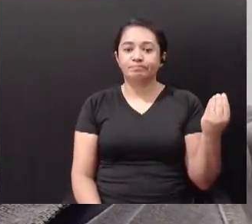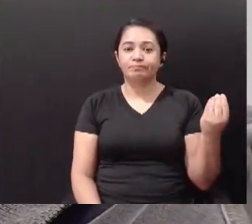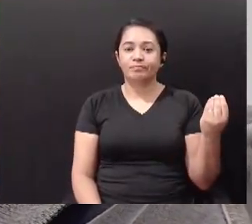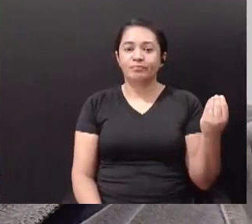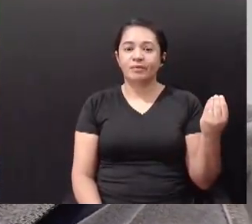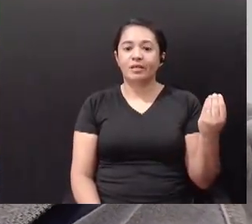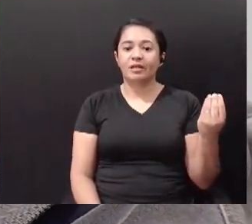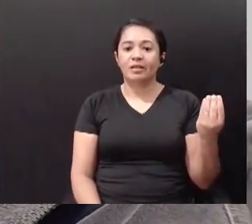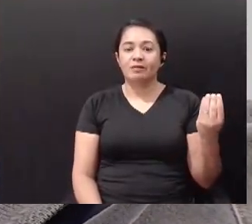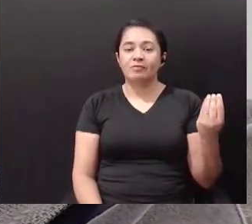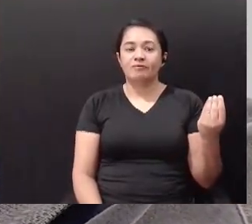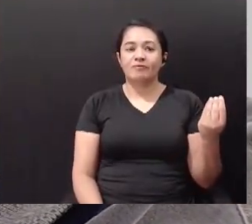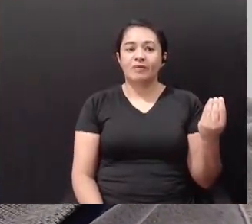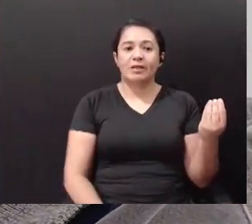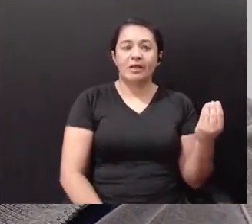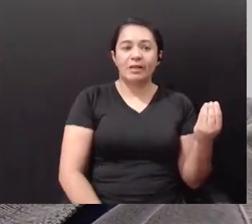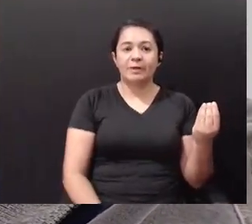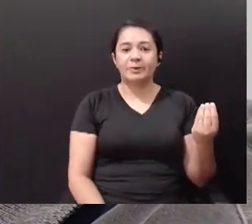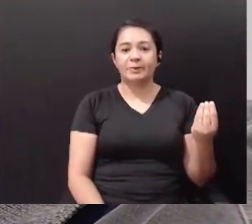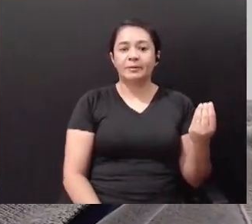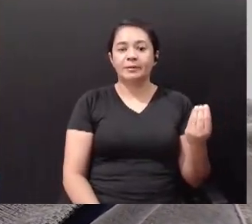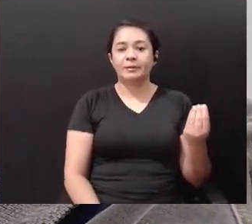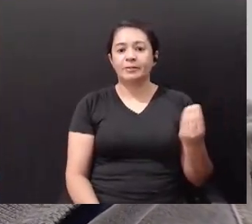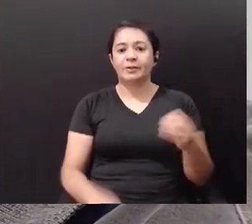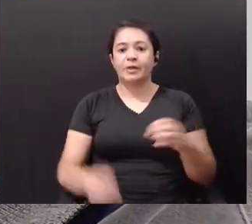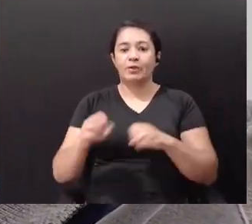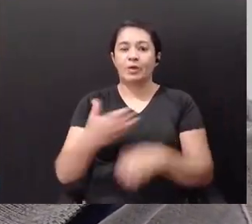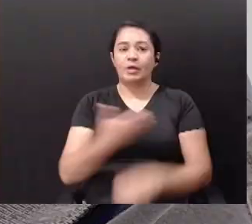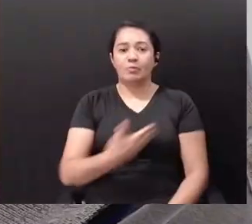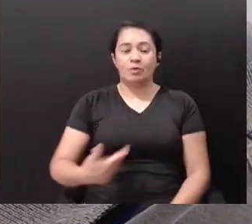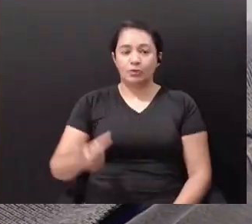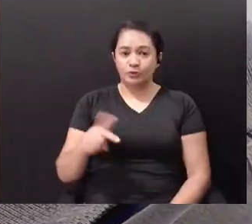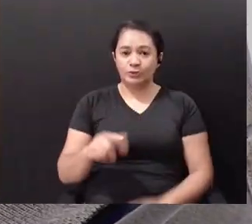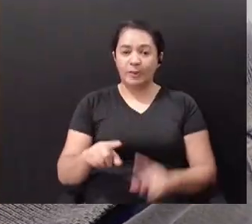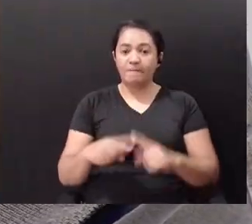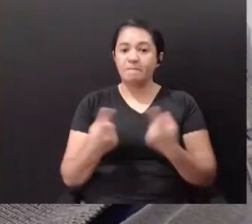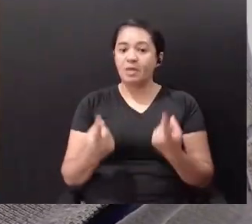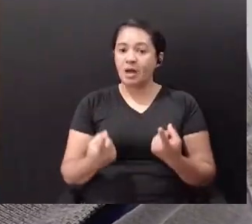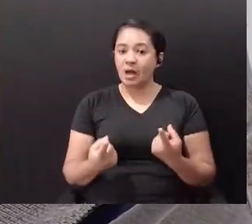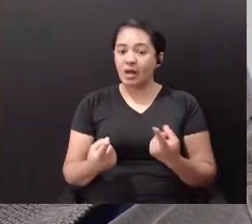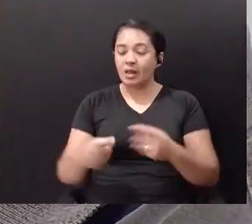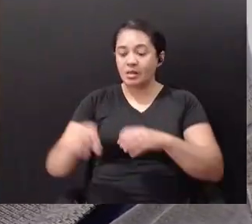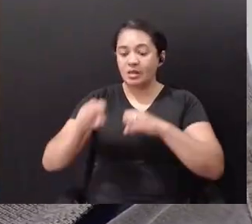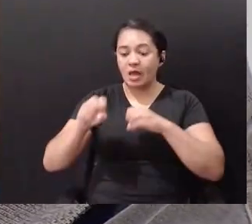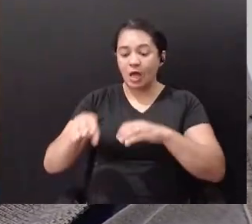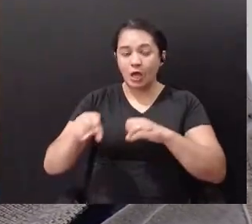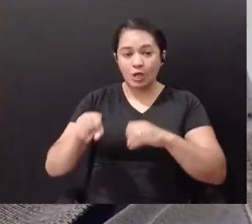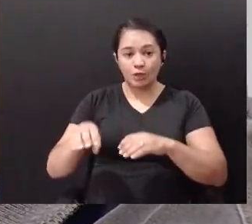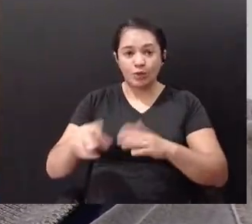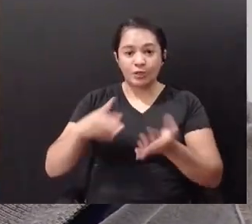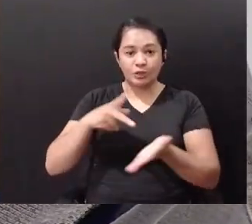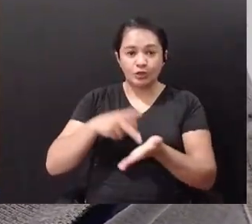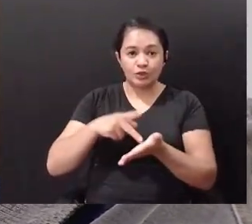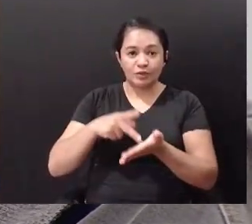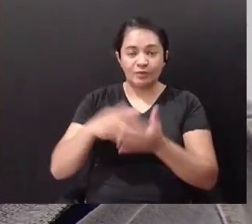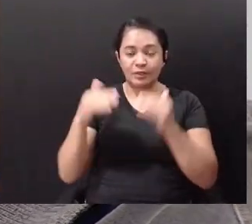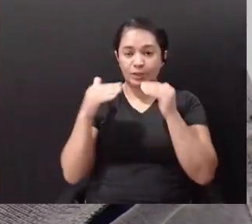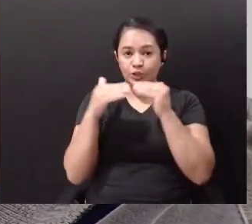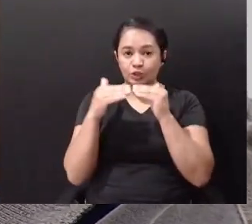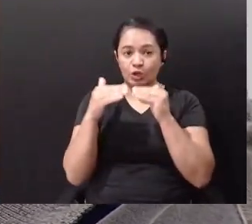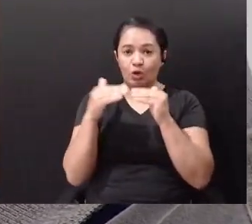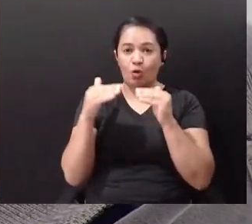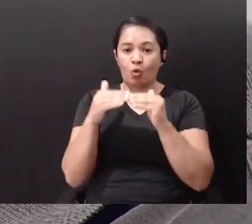pública. A educação, na realidade, de acordo com Portugal, de acordo